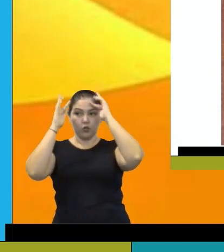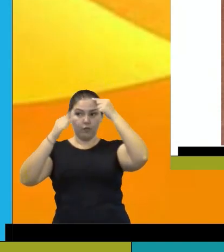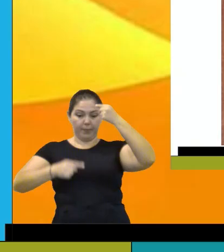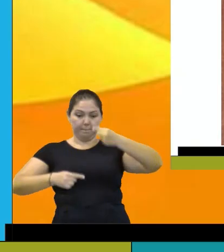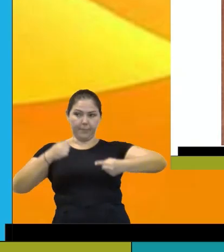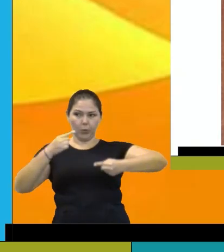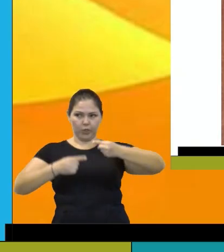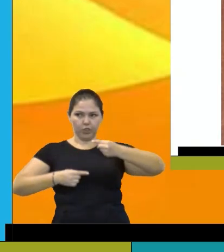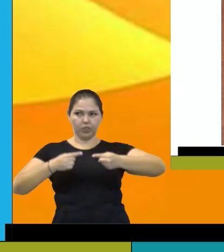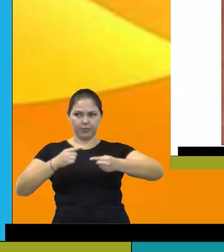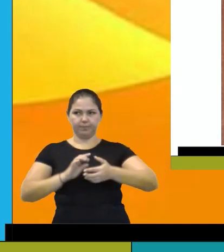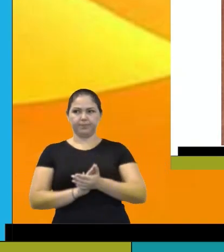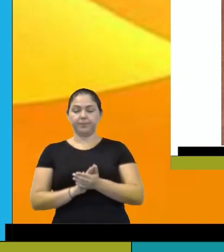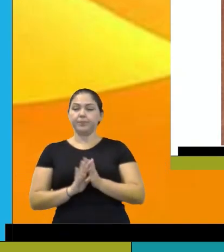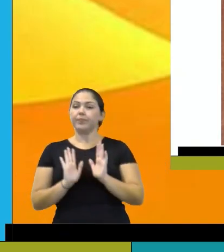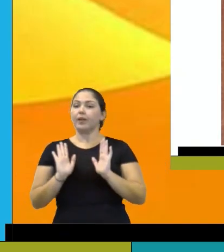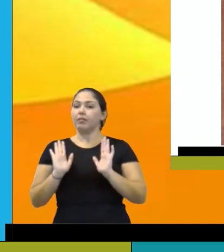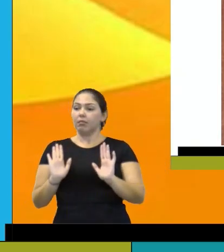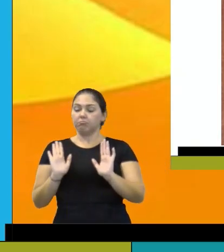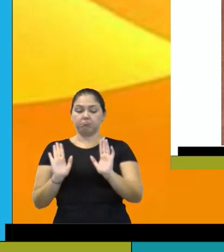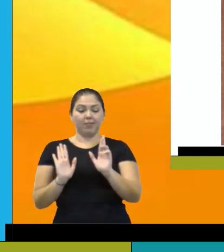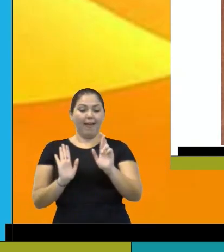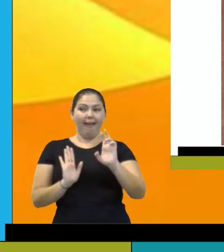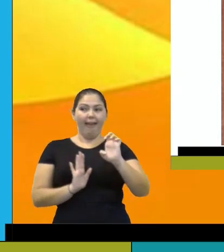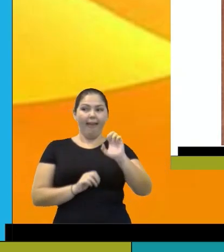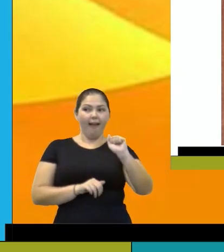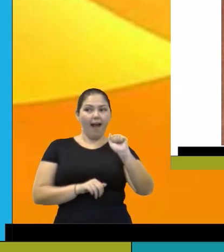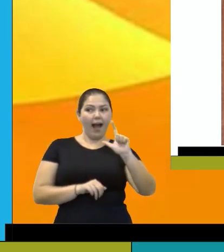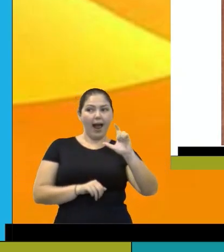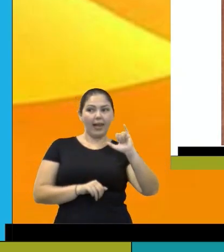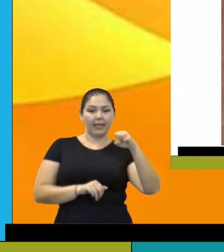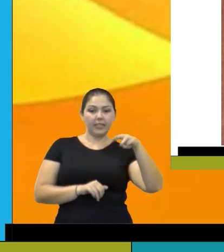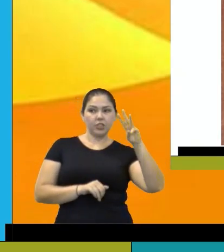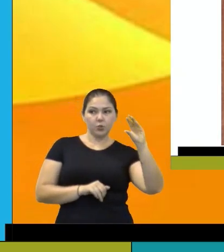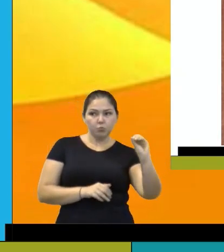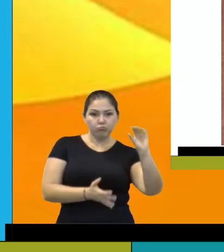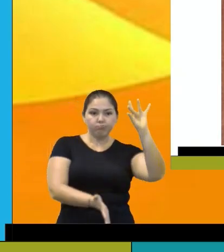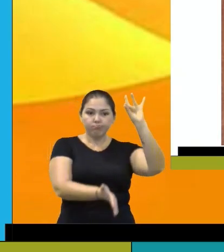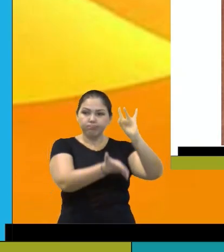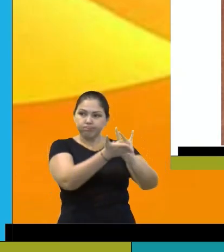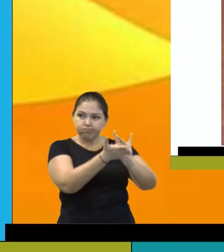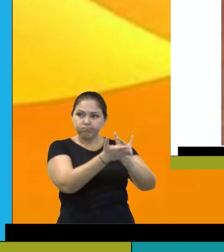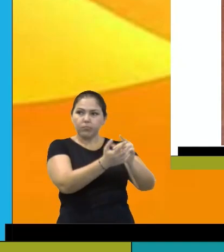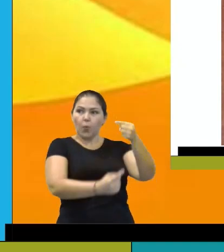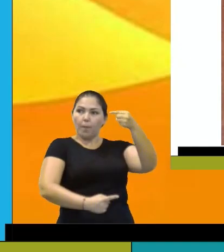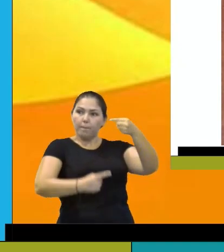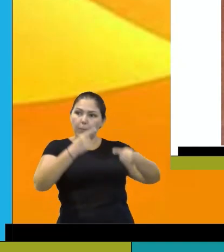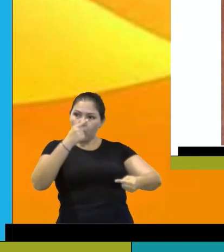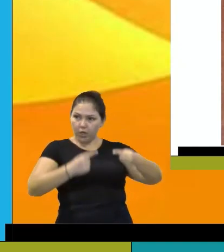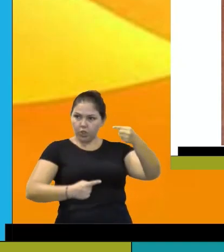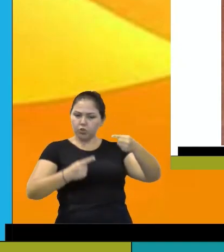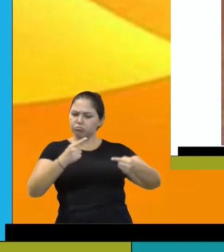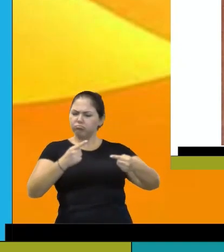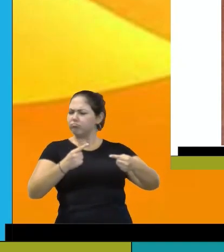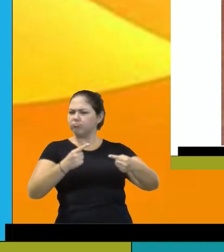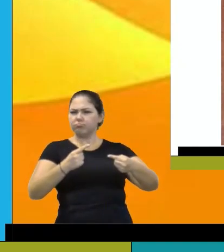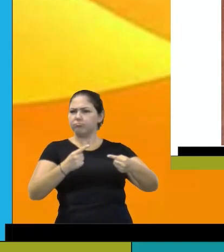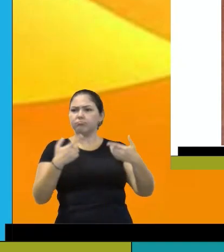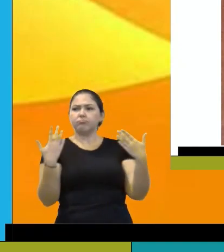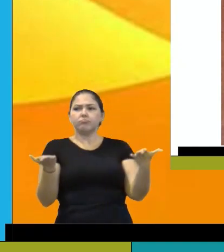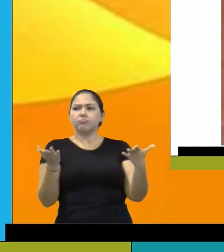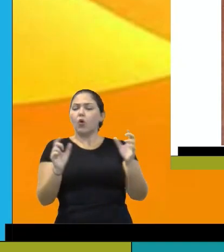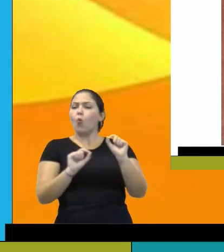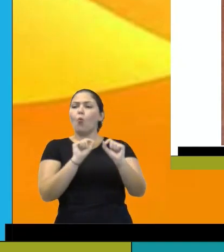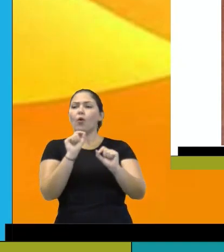a respeito do realismo político, é muito importante que vocês entendam que esse realismo nada mais é do que uma